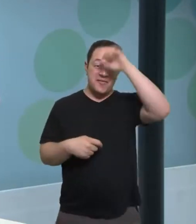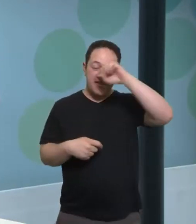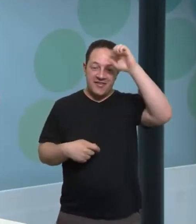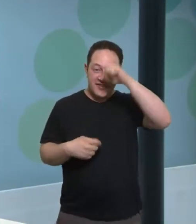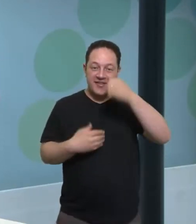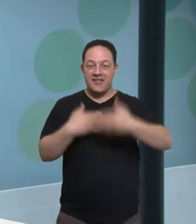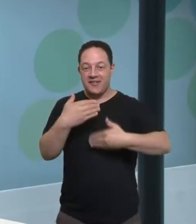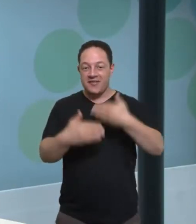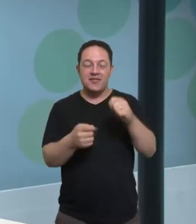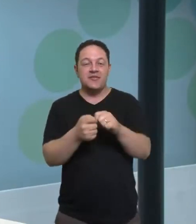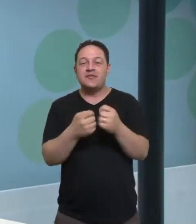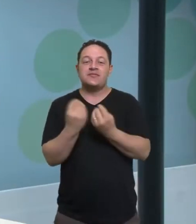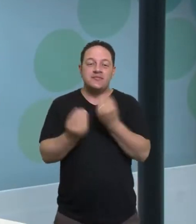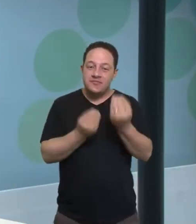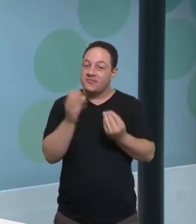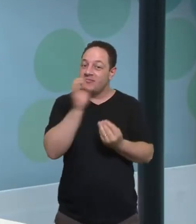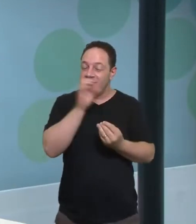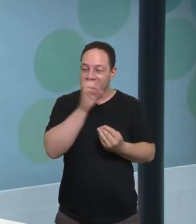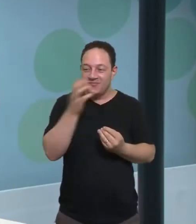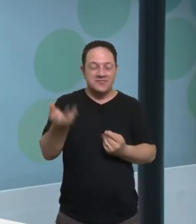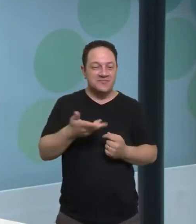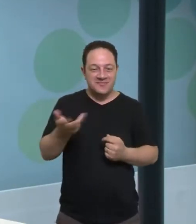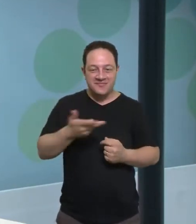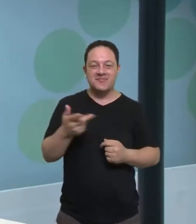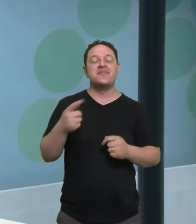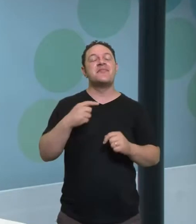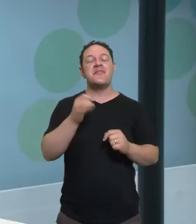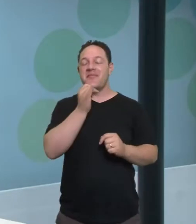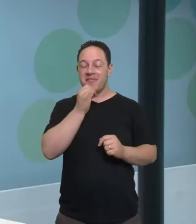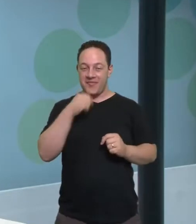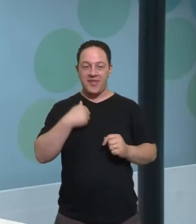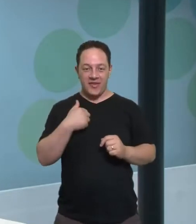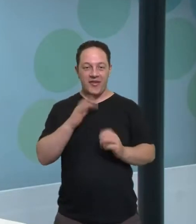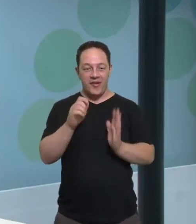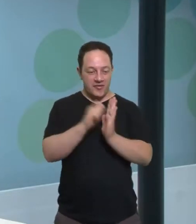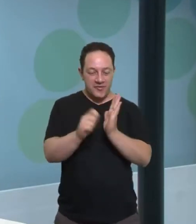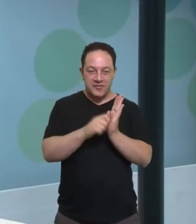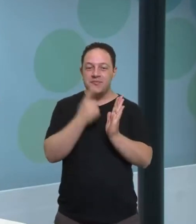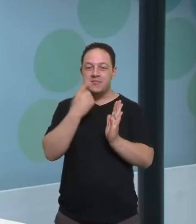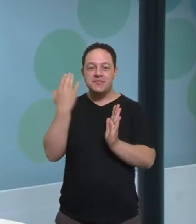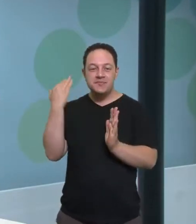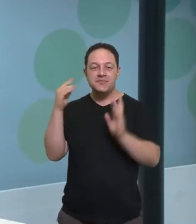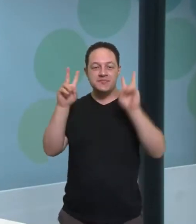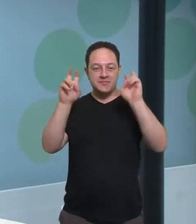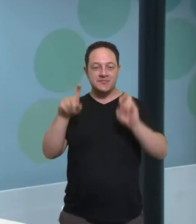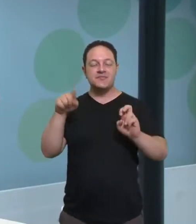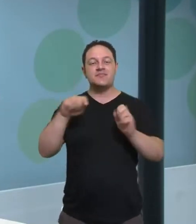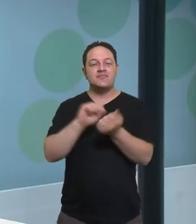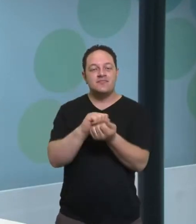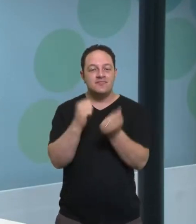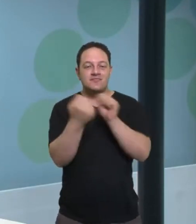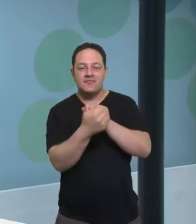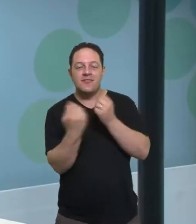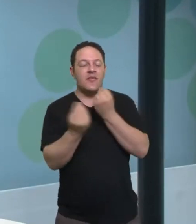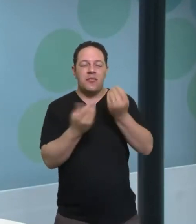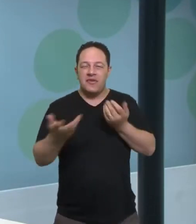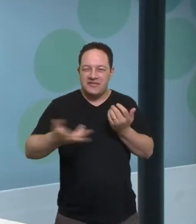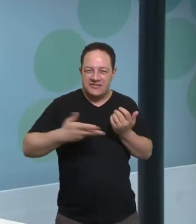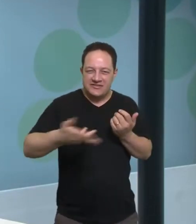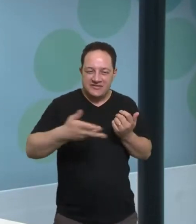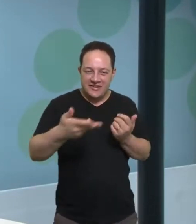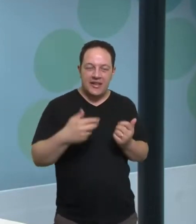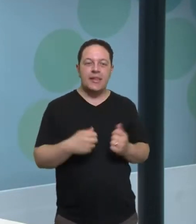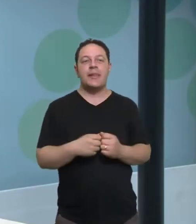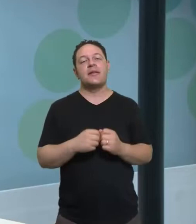fazer e aprender de forma rápida aí eu até escrevi esses dias alguma coisa relacionada a adaptação acelerada